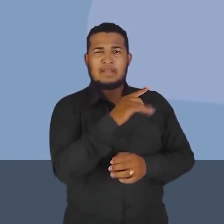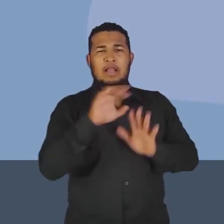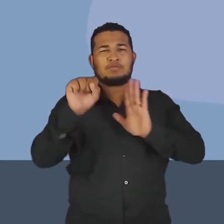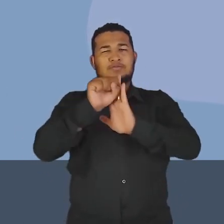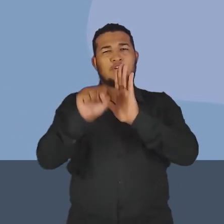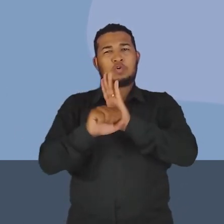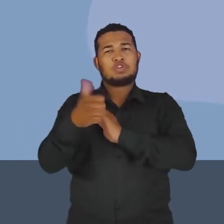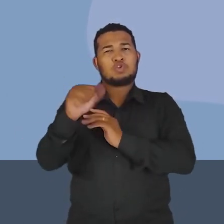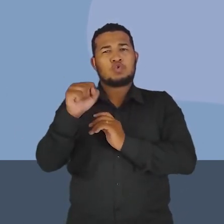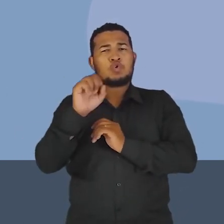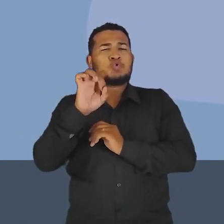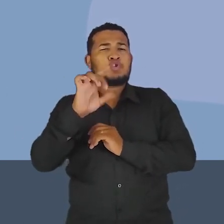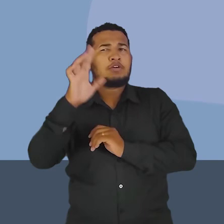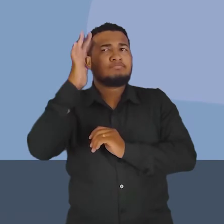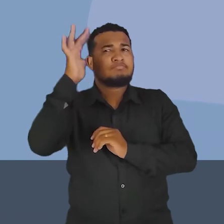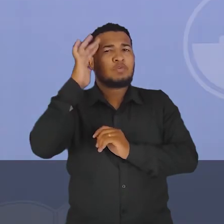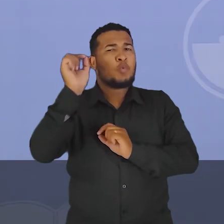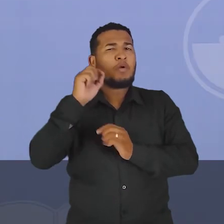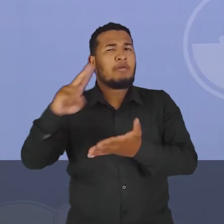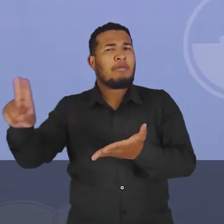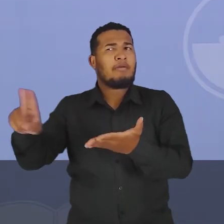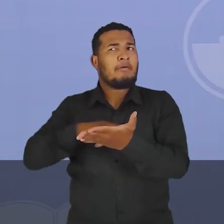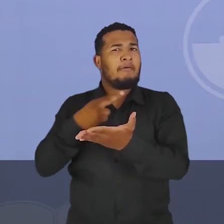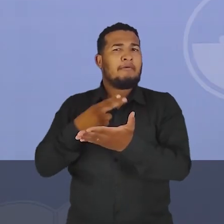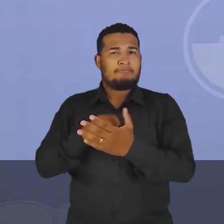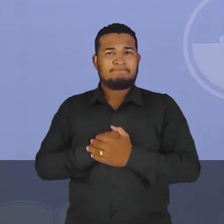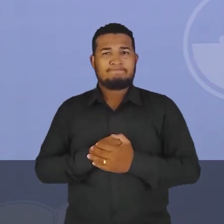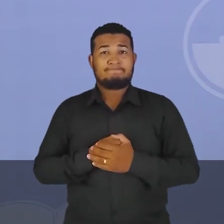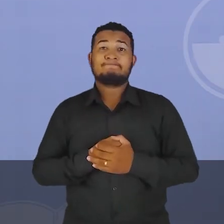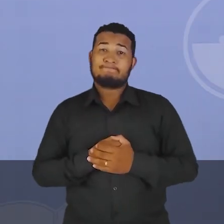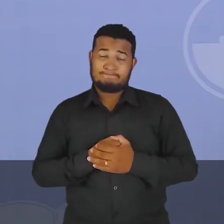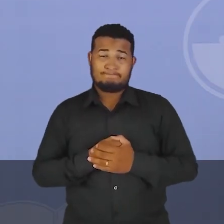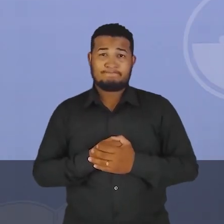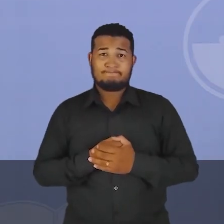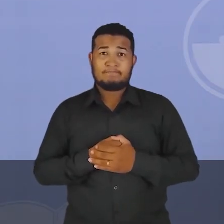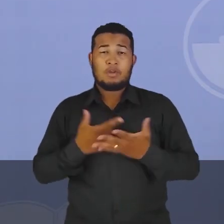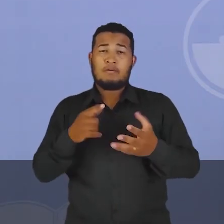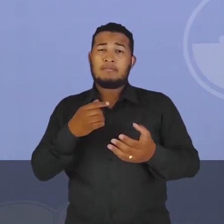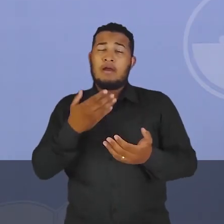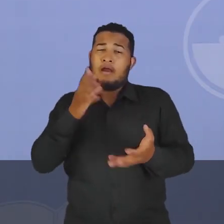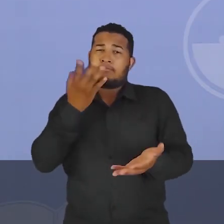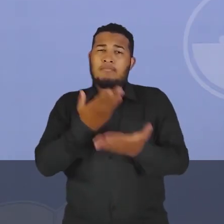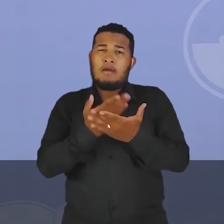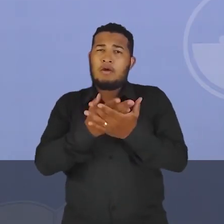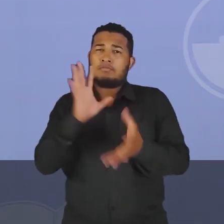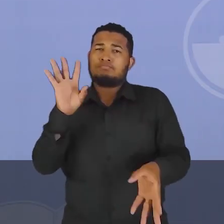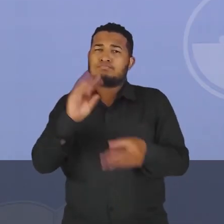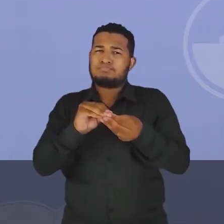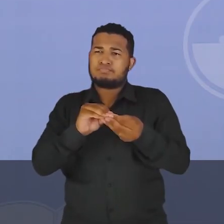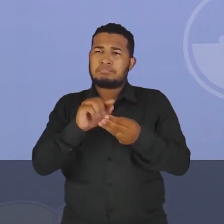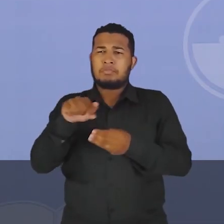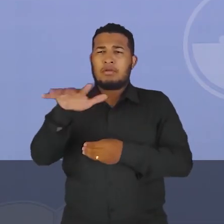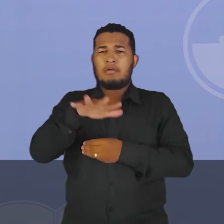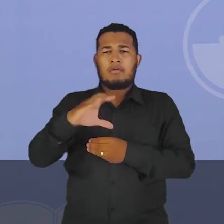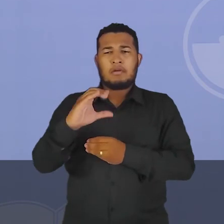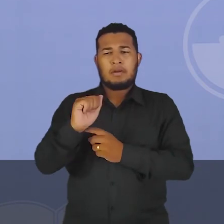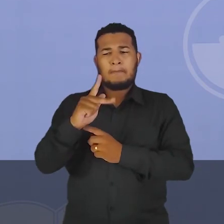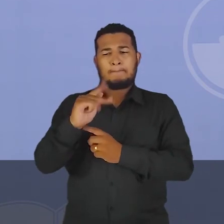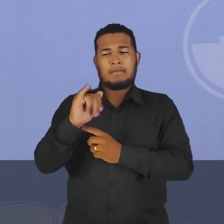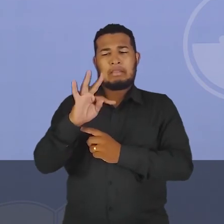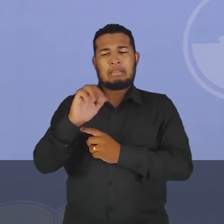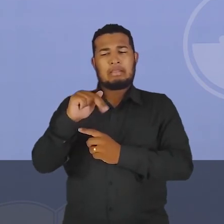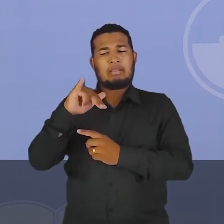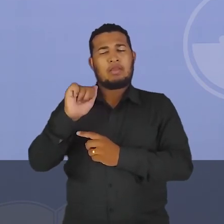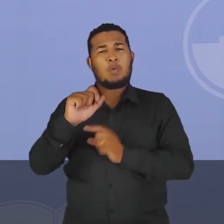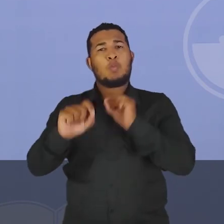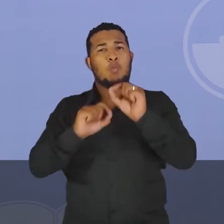vocês imaginarem o que seria uma carta da época. Bom, para fechar, gente, o que foi essa capitania? A gente tem aí um